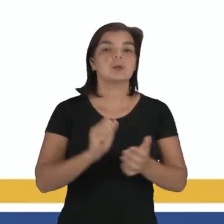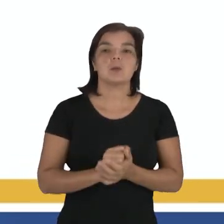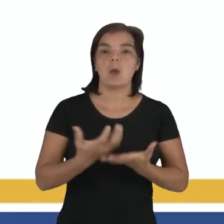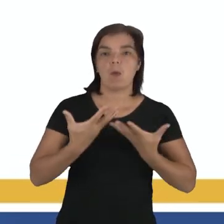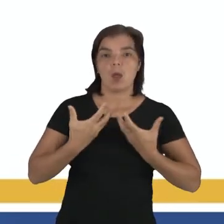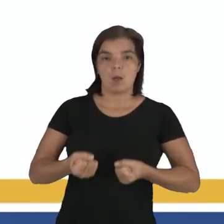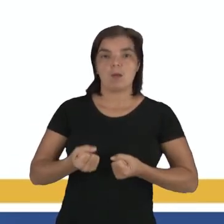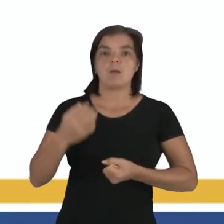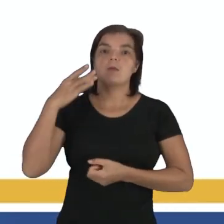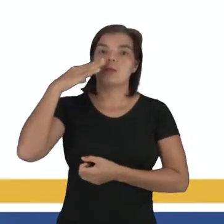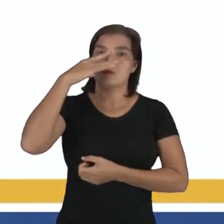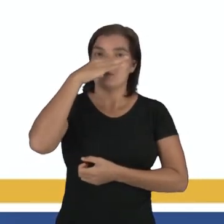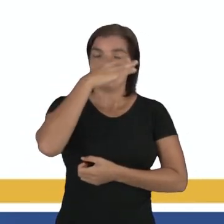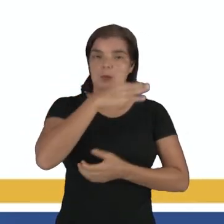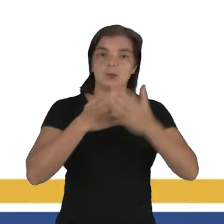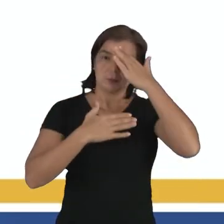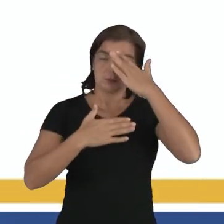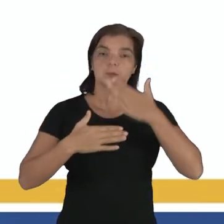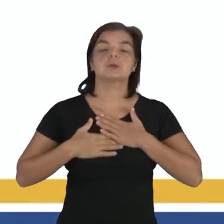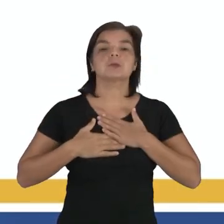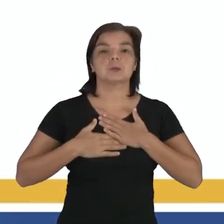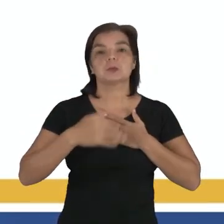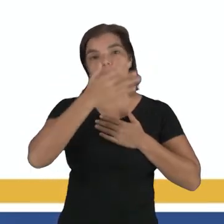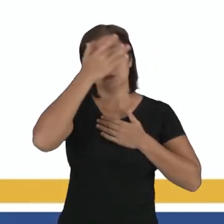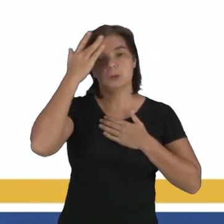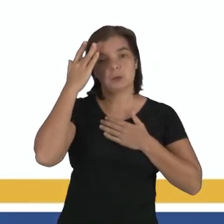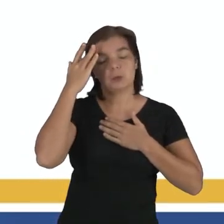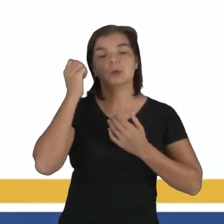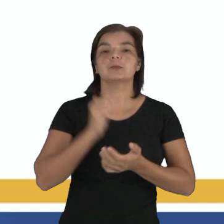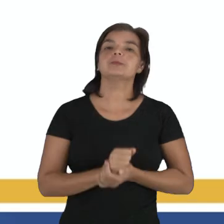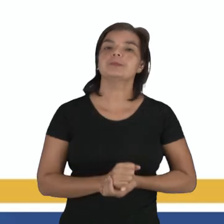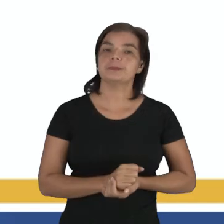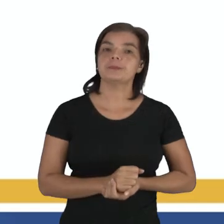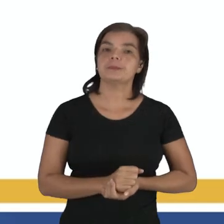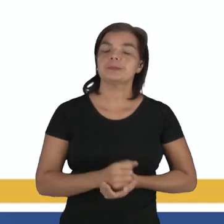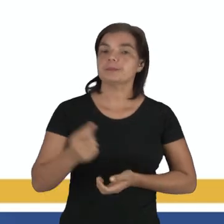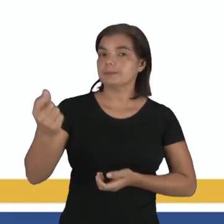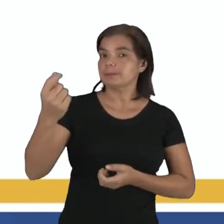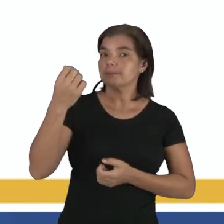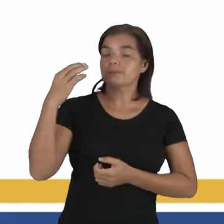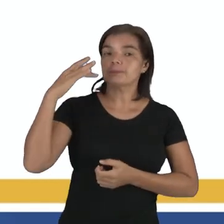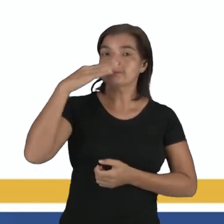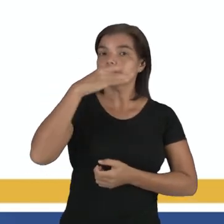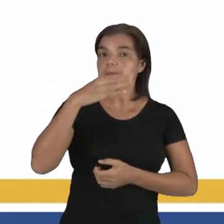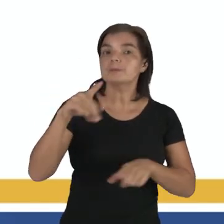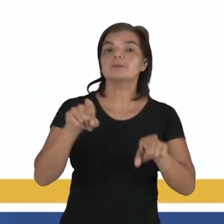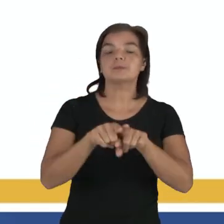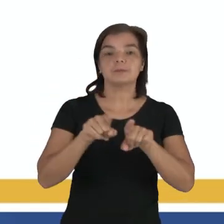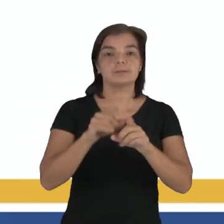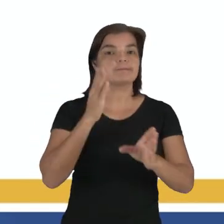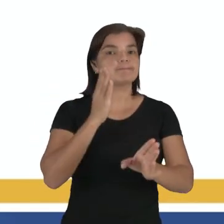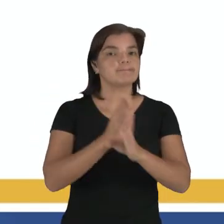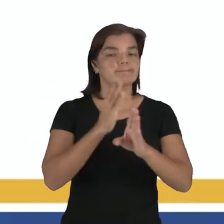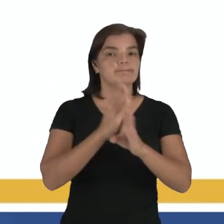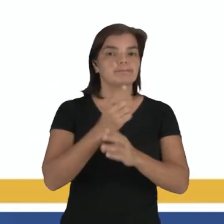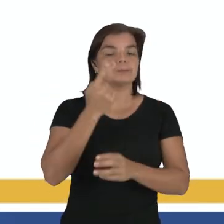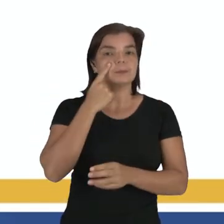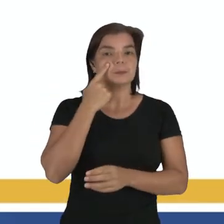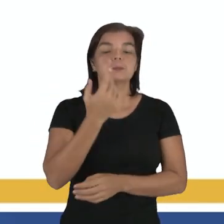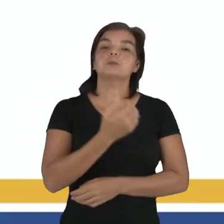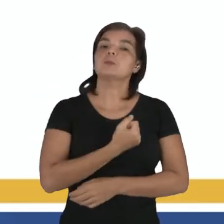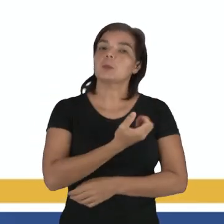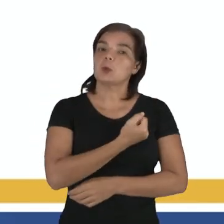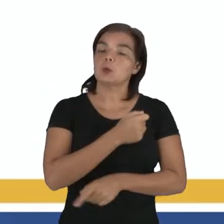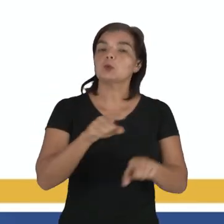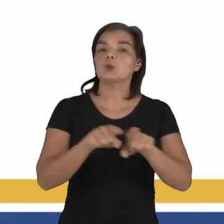que, receber o calor que está vindo do corpo da pessoa ali por irradiação, por radiação. E por conta disso ele vai atribuir um